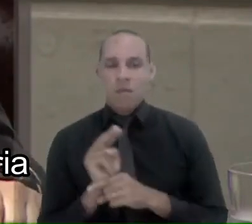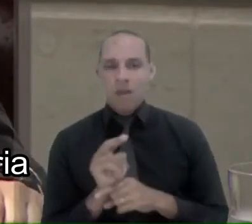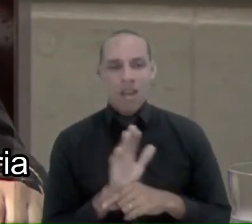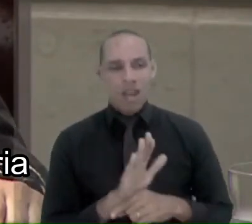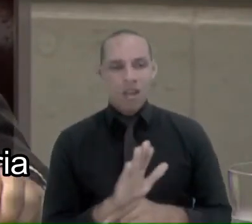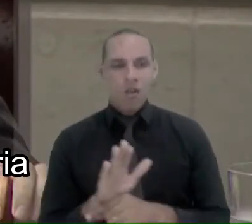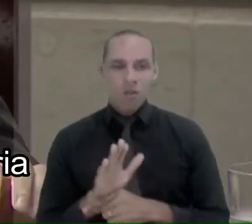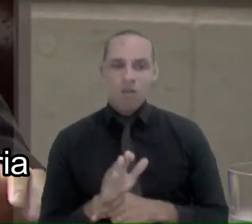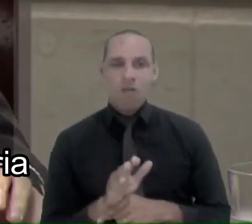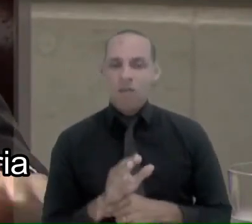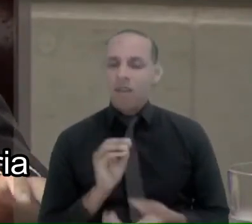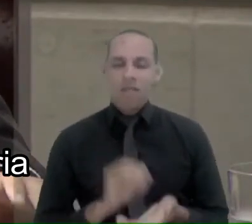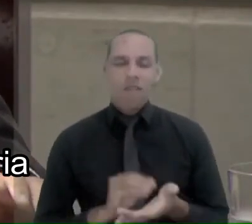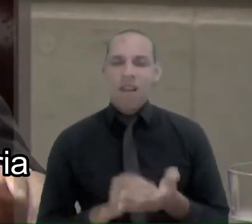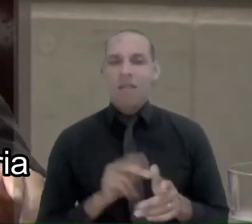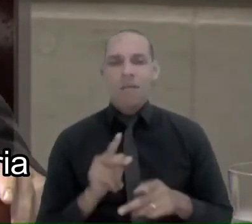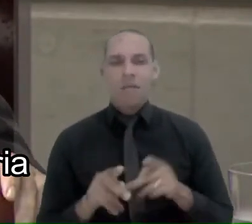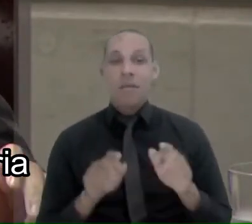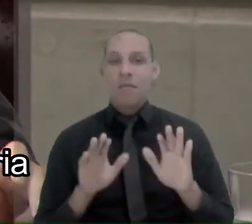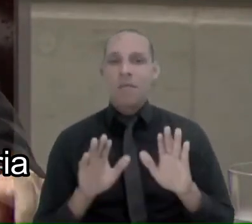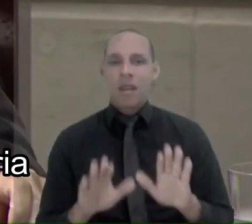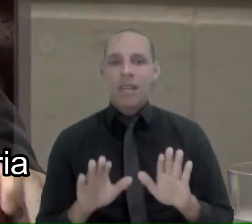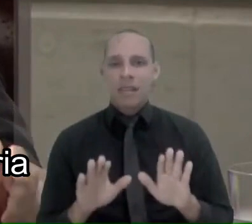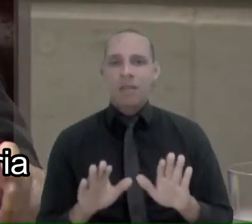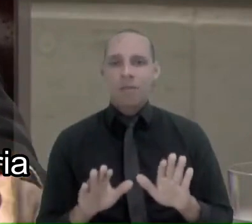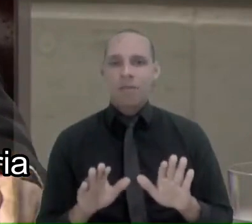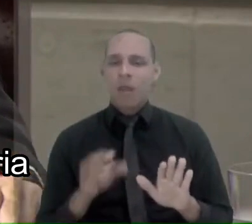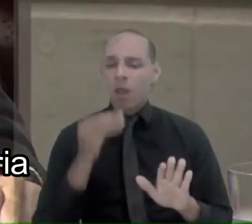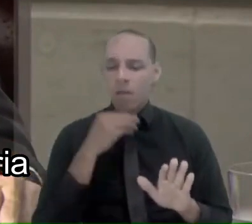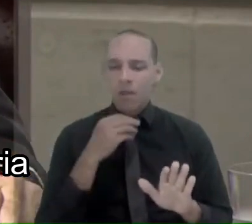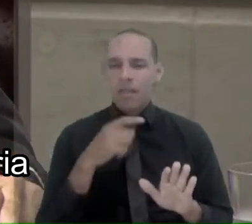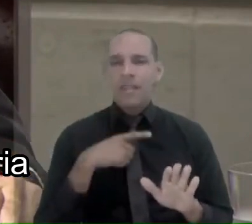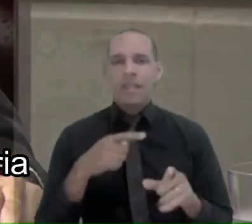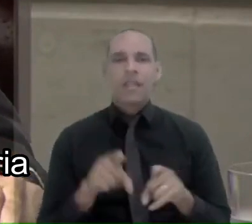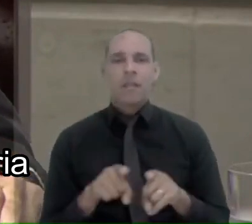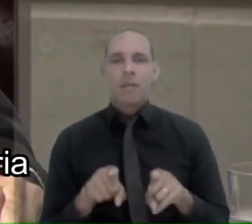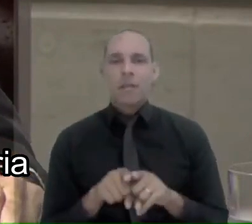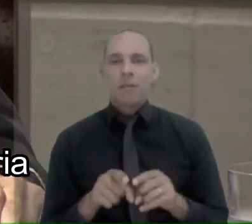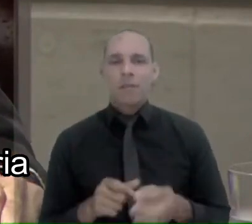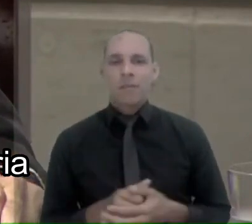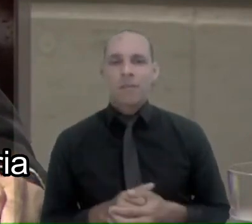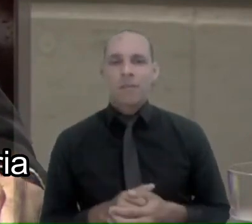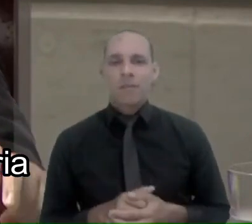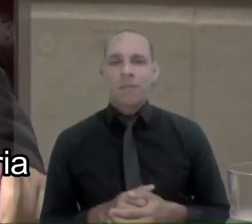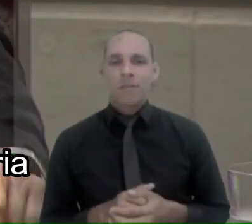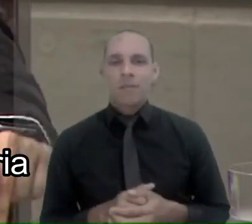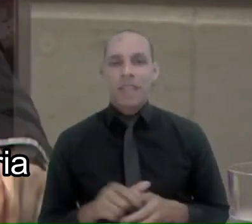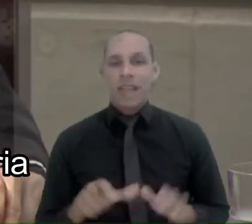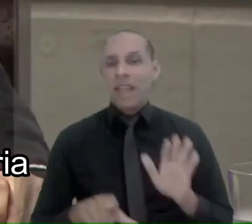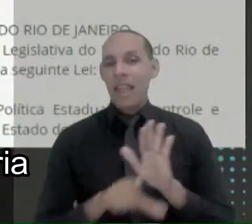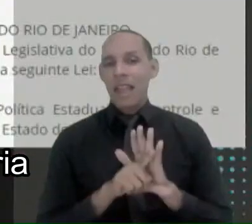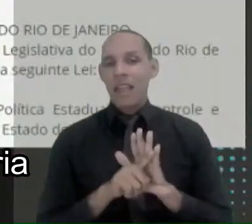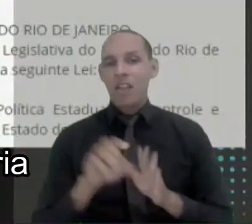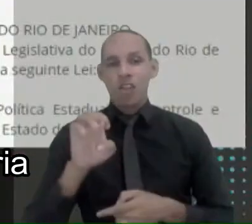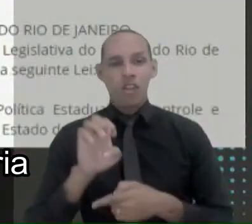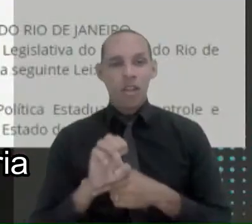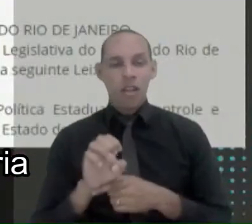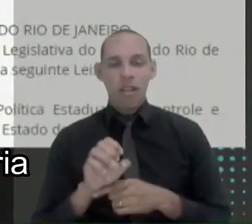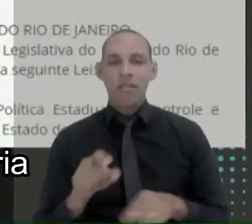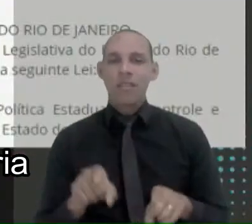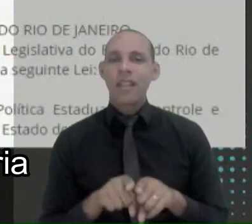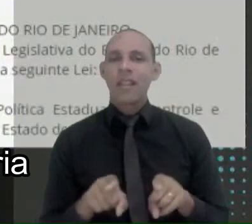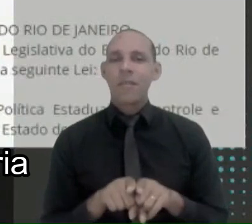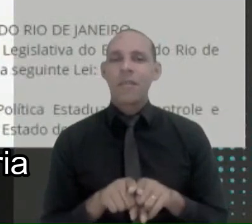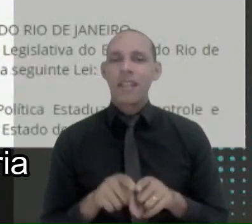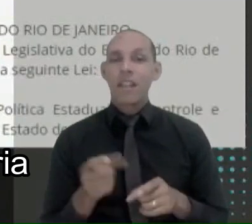favor. Mas nisso também tínhamos oportunidades. Tanto a lei estadual e o aporte de